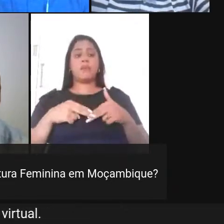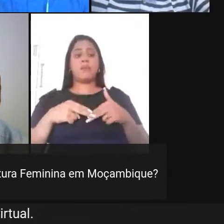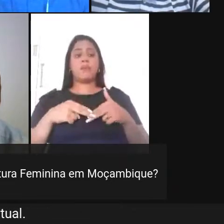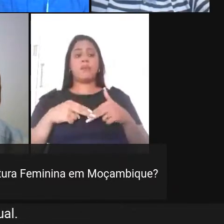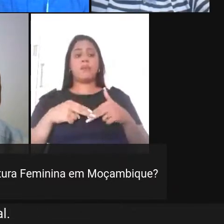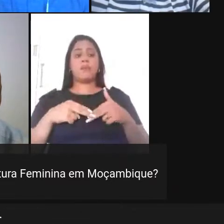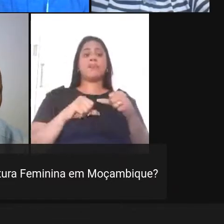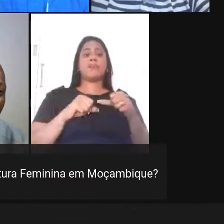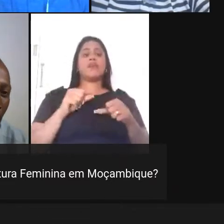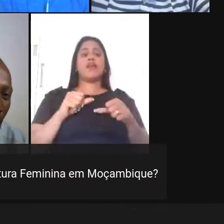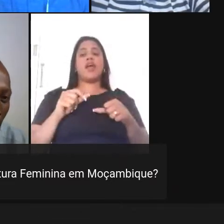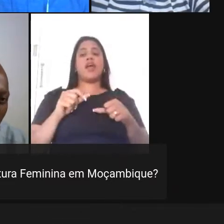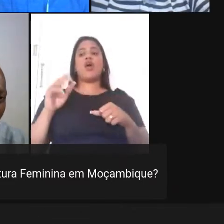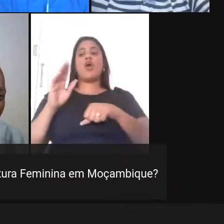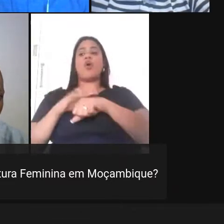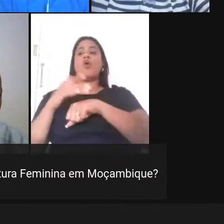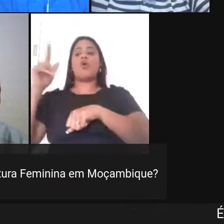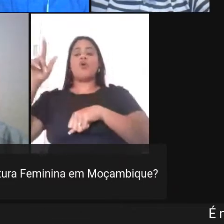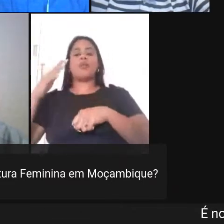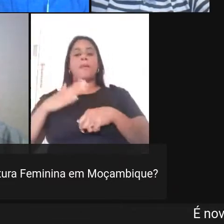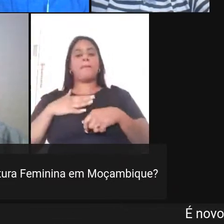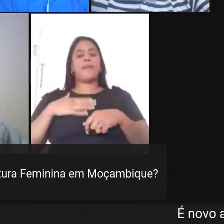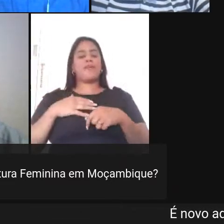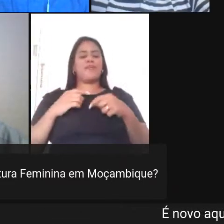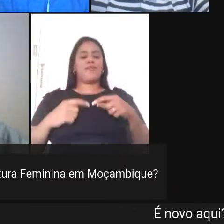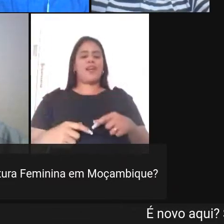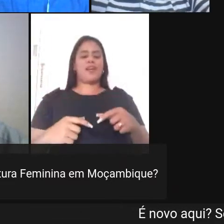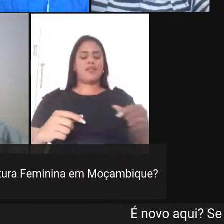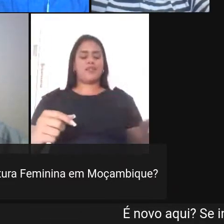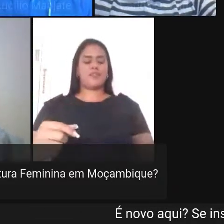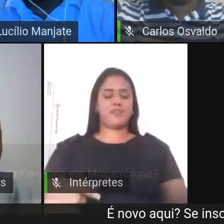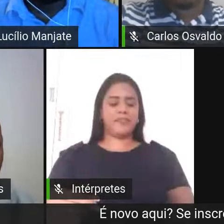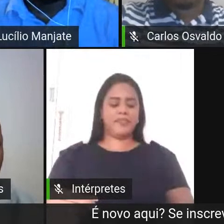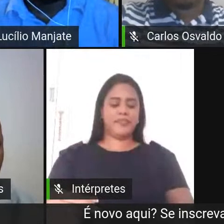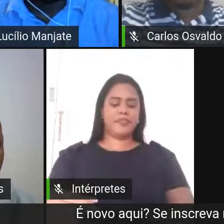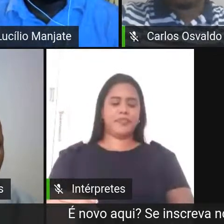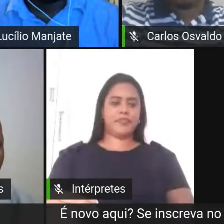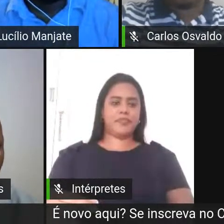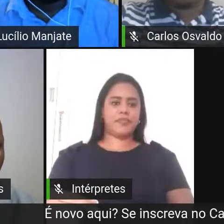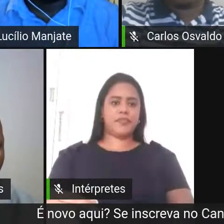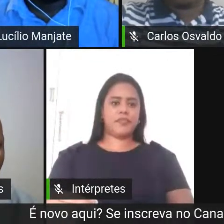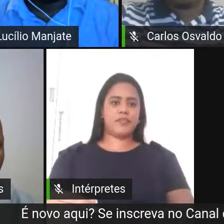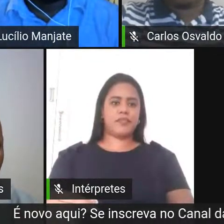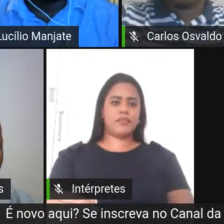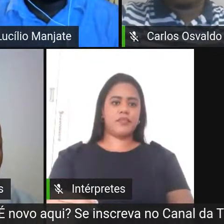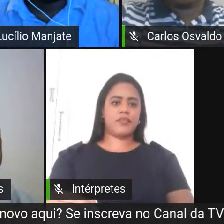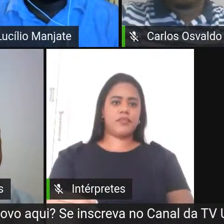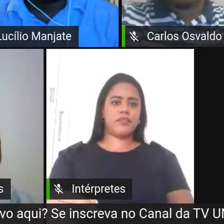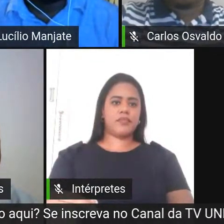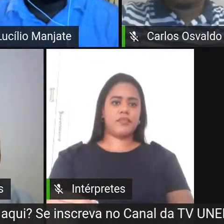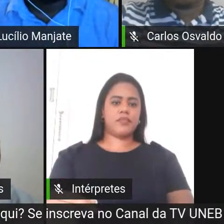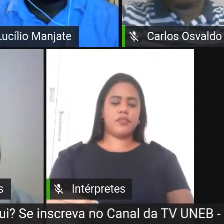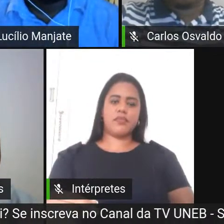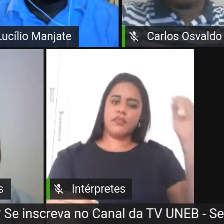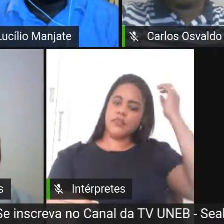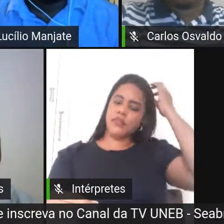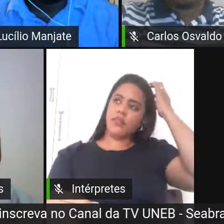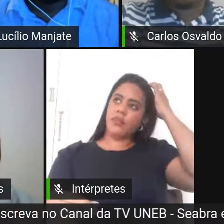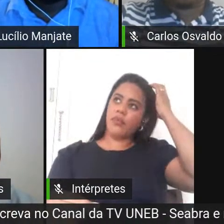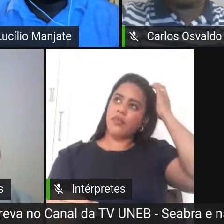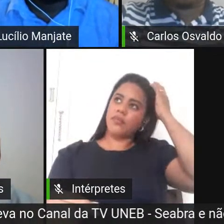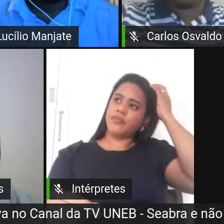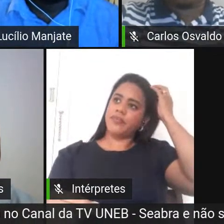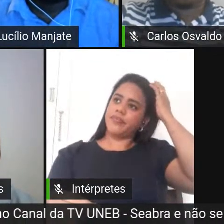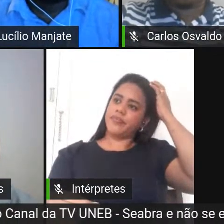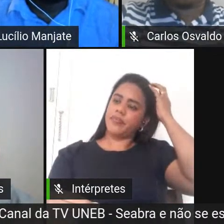Sabe, no teu pensamento, Eliana, a ideia de que a literatura pode ter